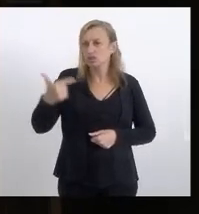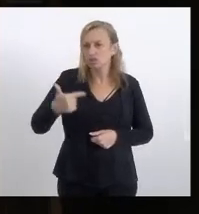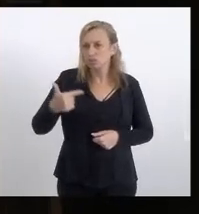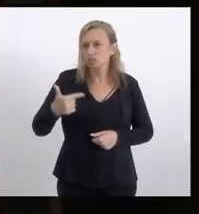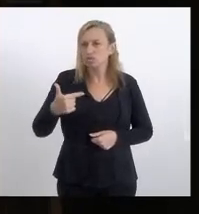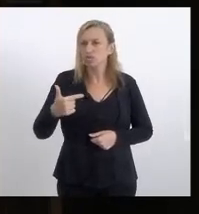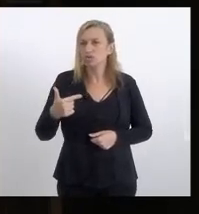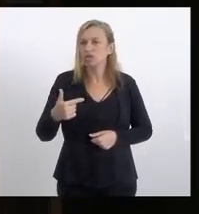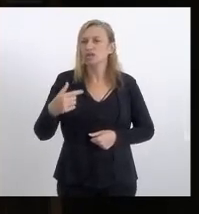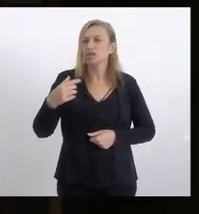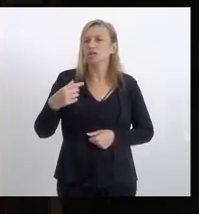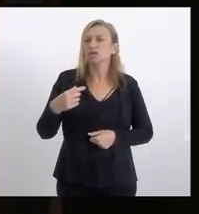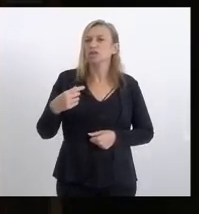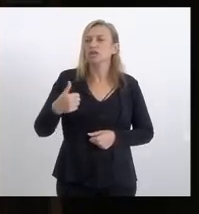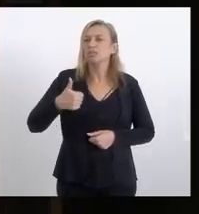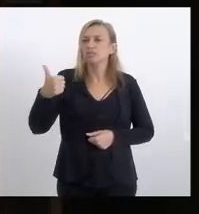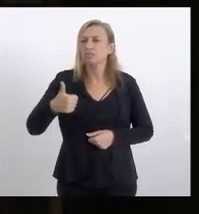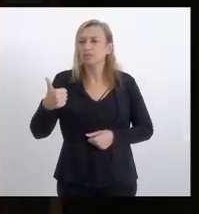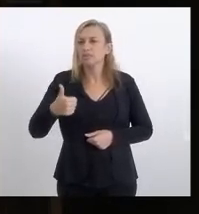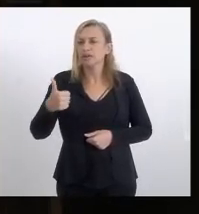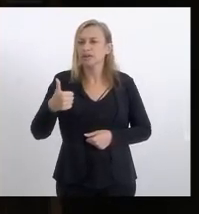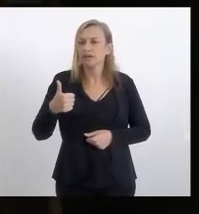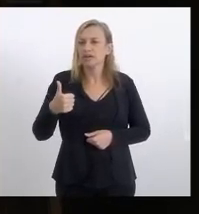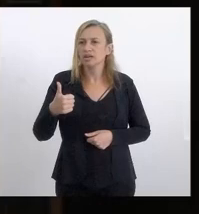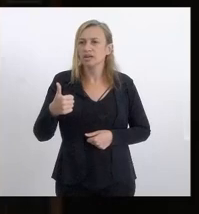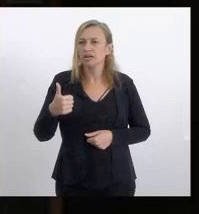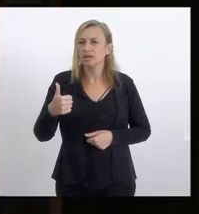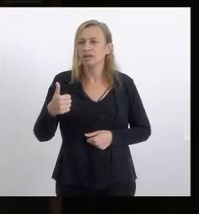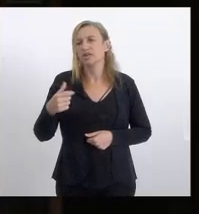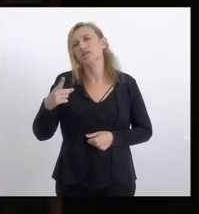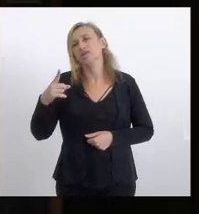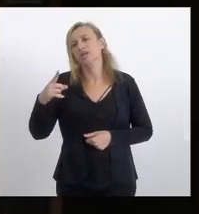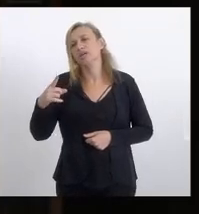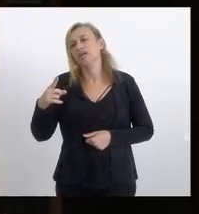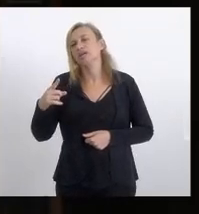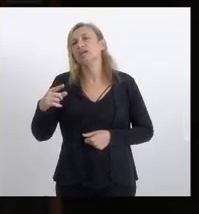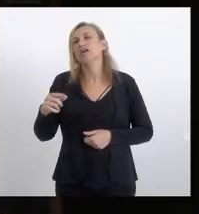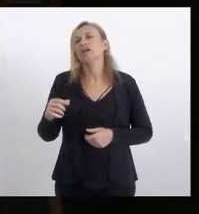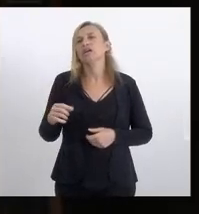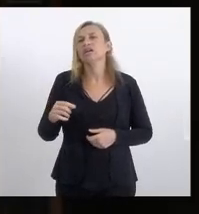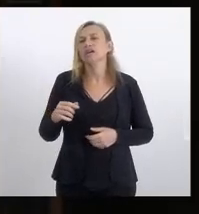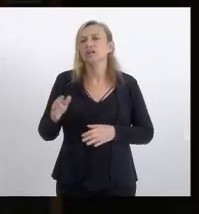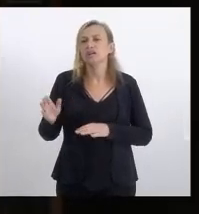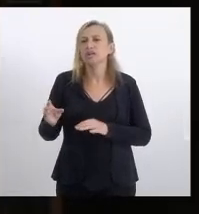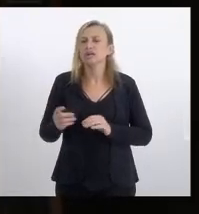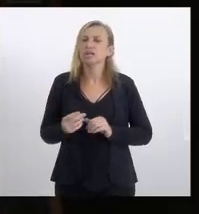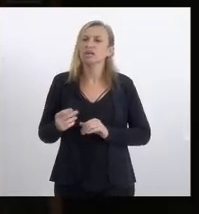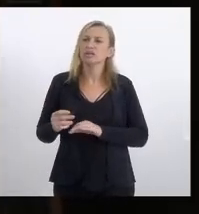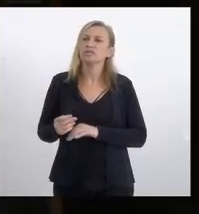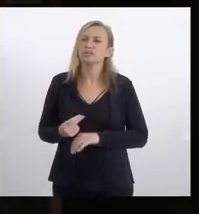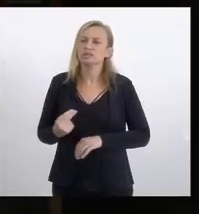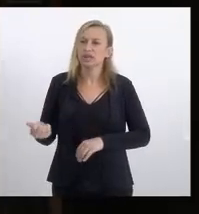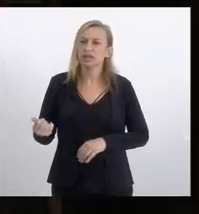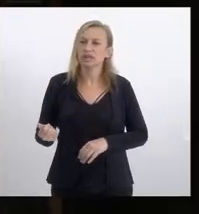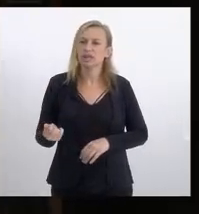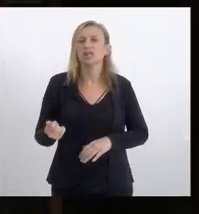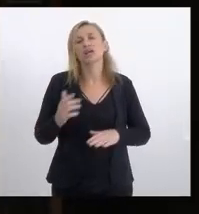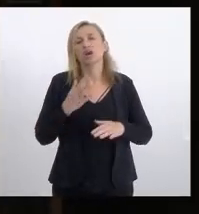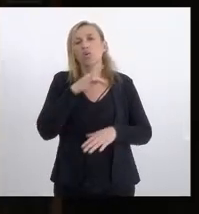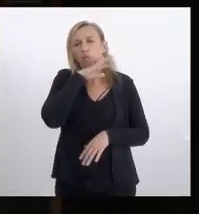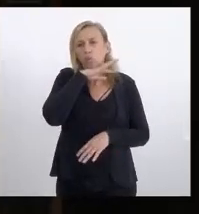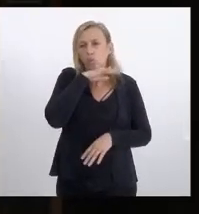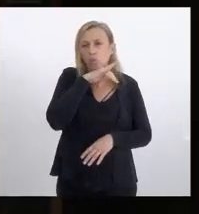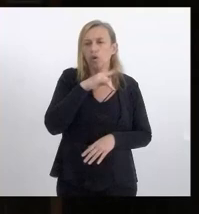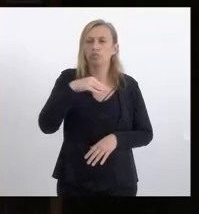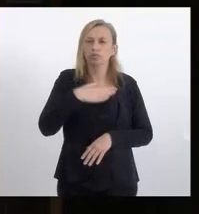porque o limite de idade iria pegar eles então assim seria ruim para o militar que não teve uma ascensão